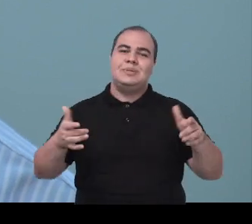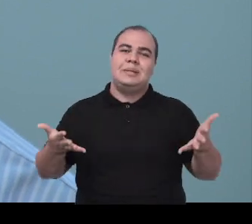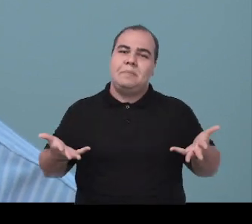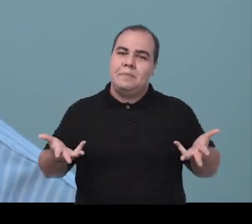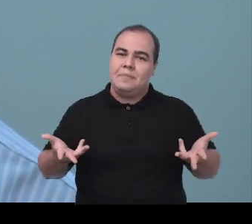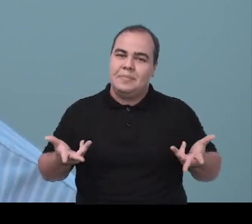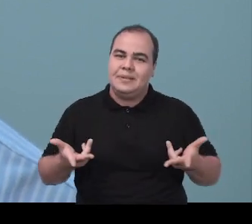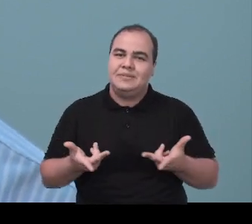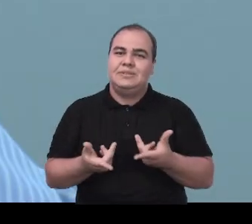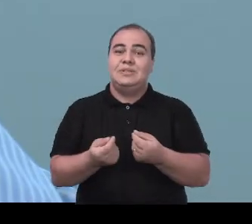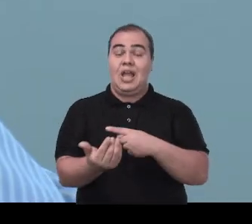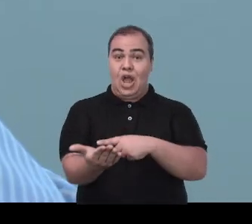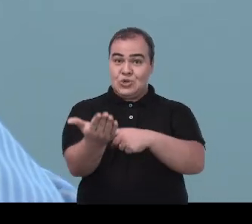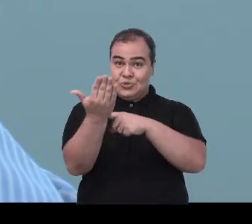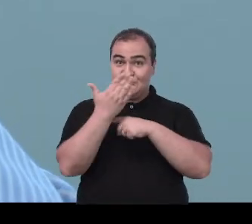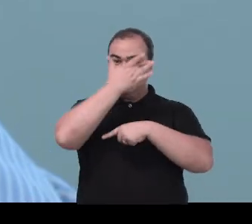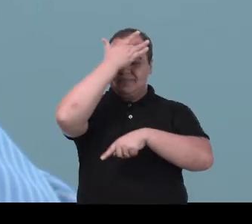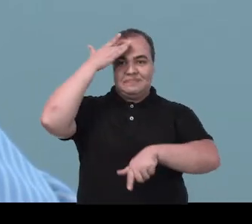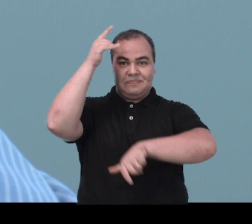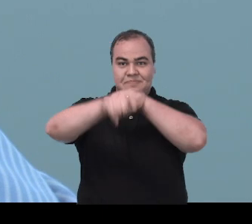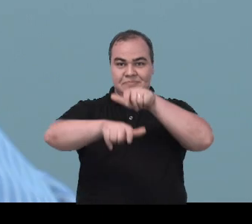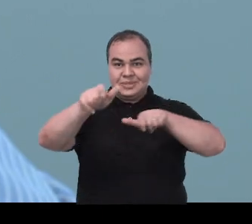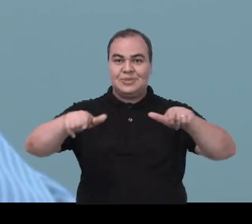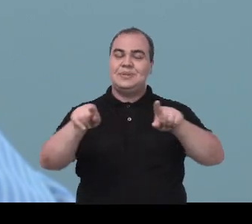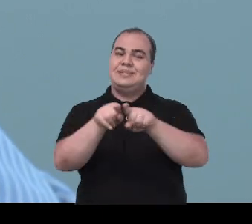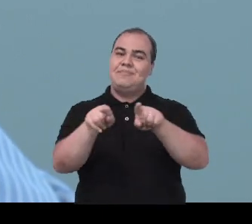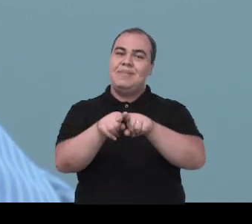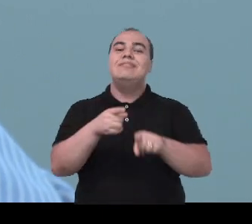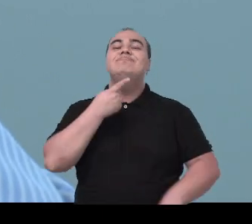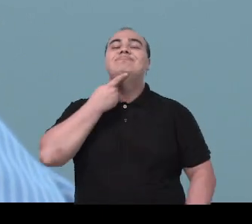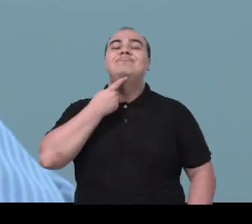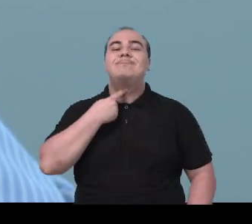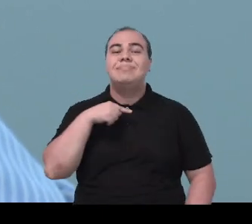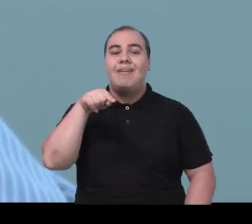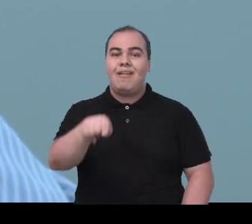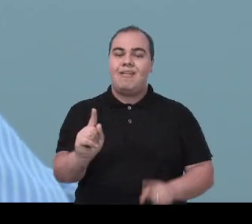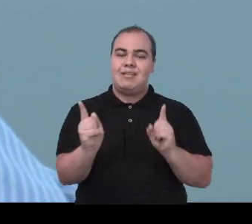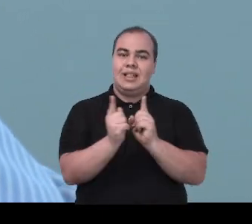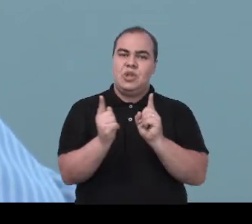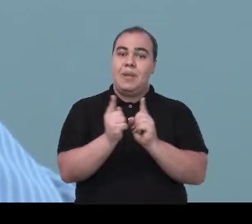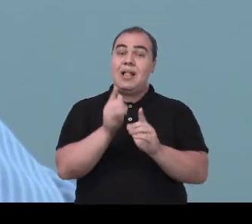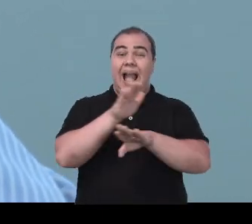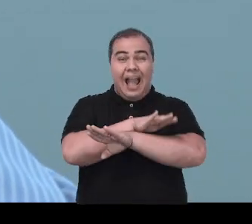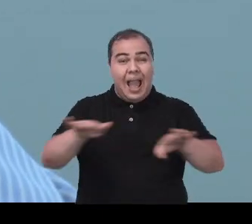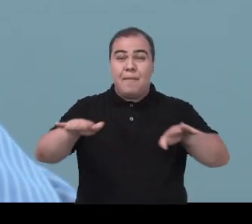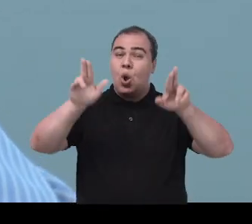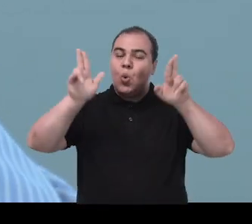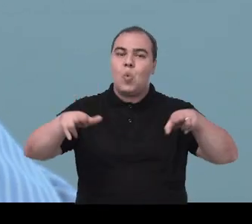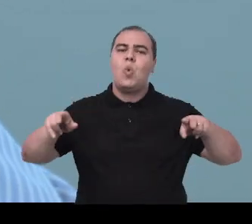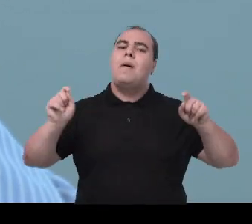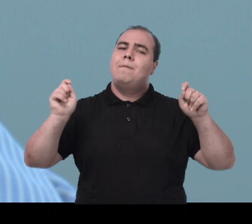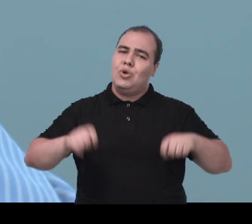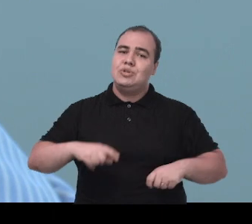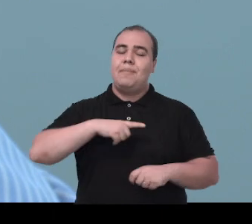pessoas maravilhosas que ajudam as pessoas. Eu desejo que esse serviço nunca acabe,